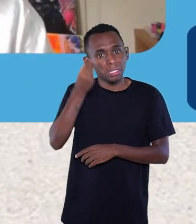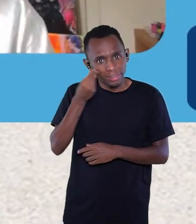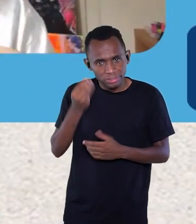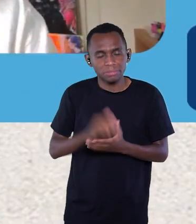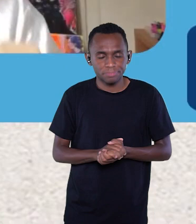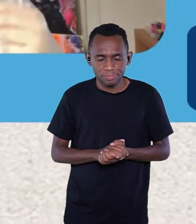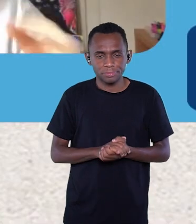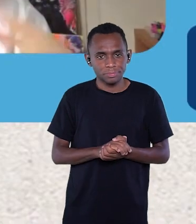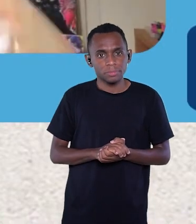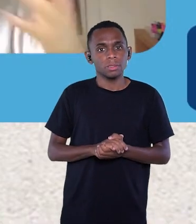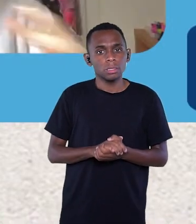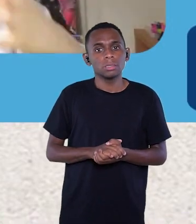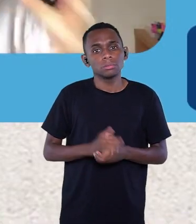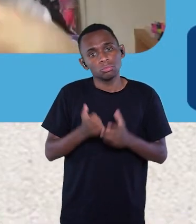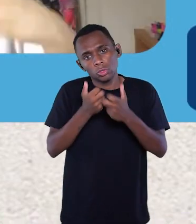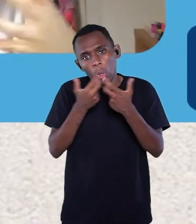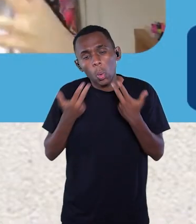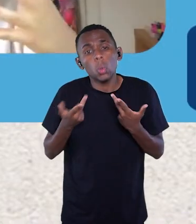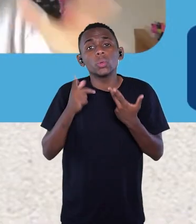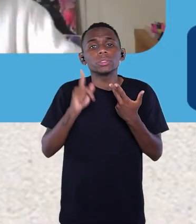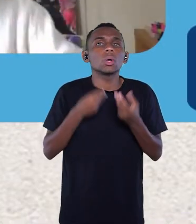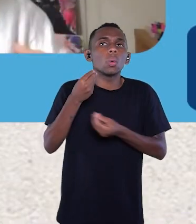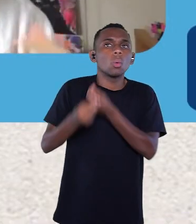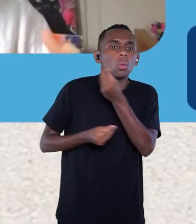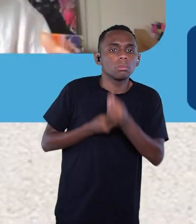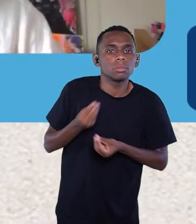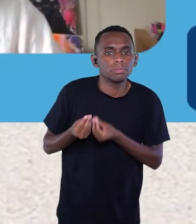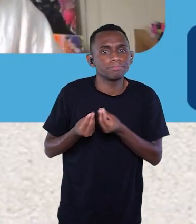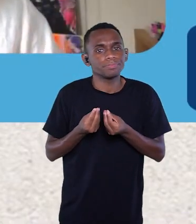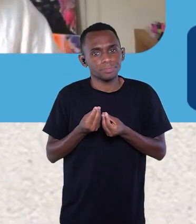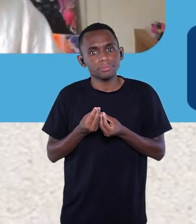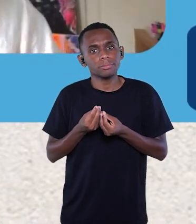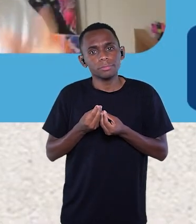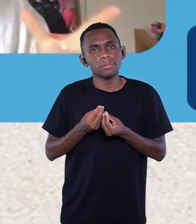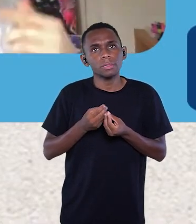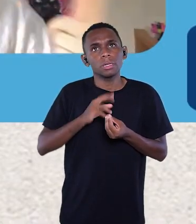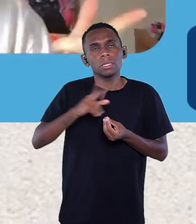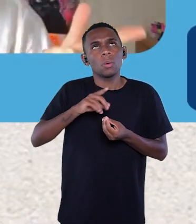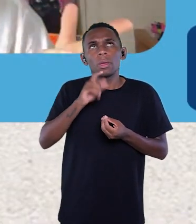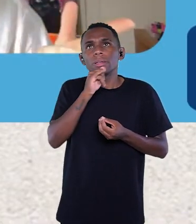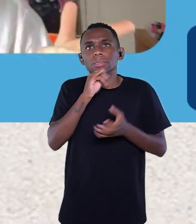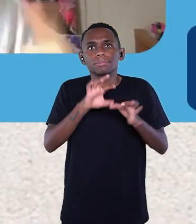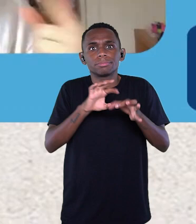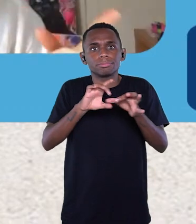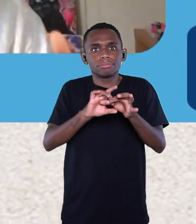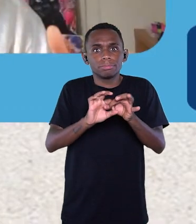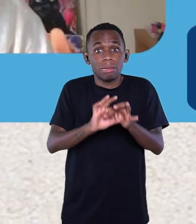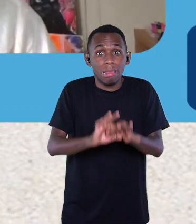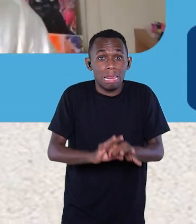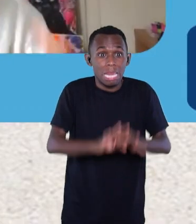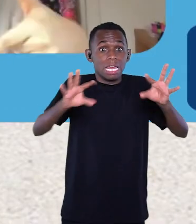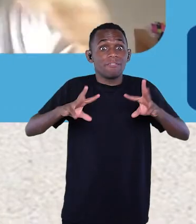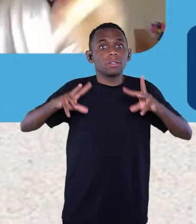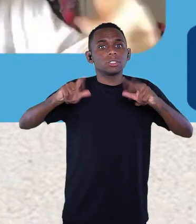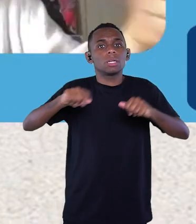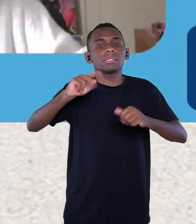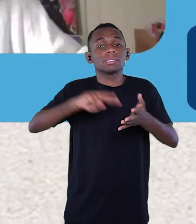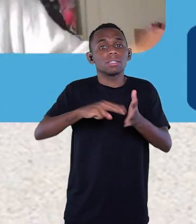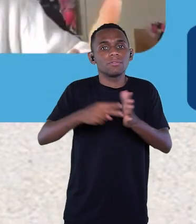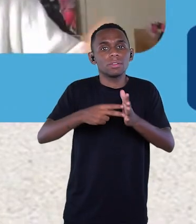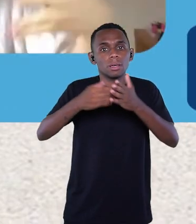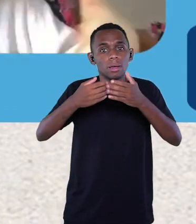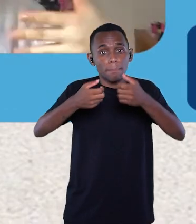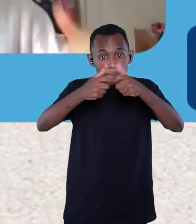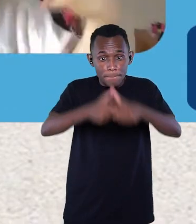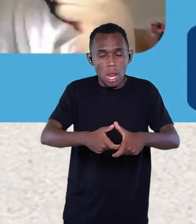É, essa coisa assim de alguma forma, não é democratizar, eu acho assim, é